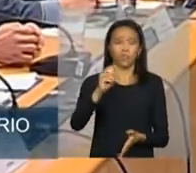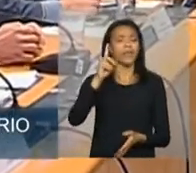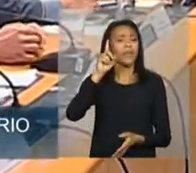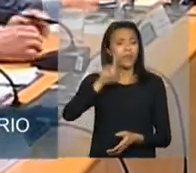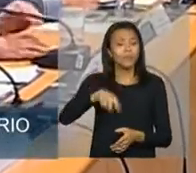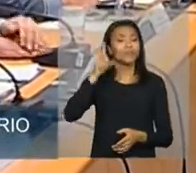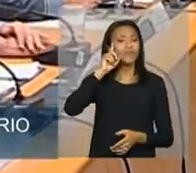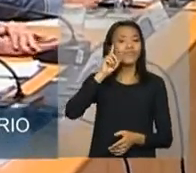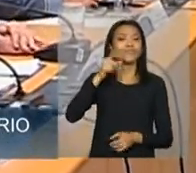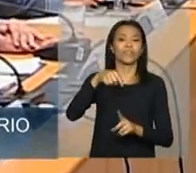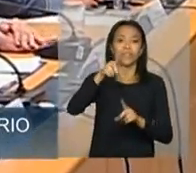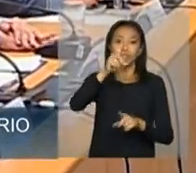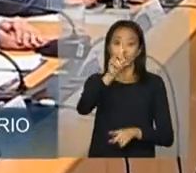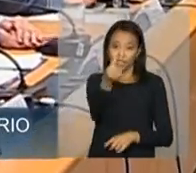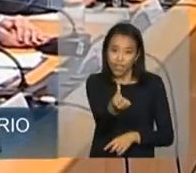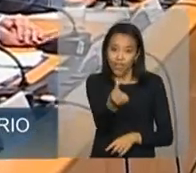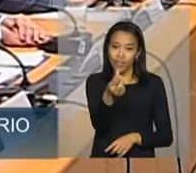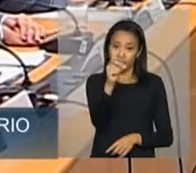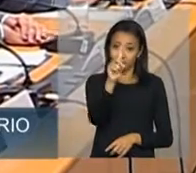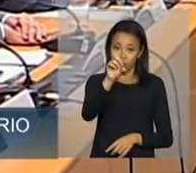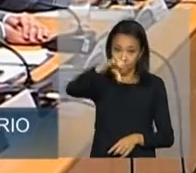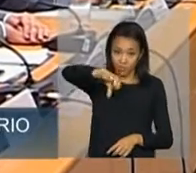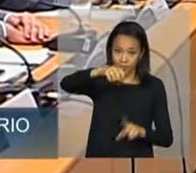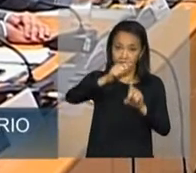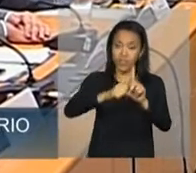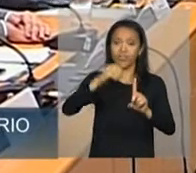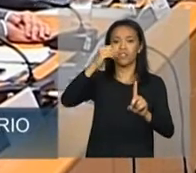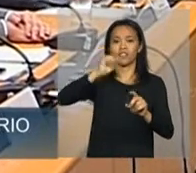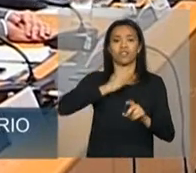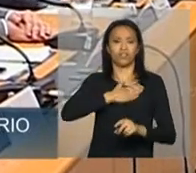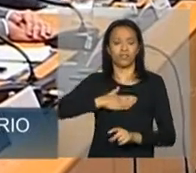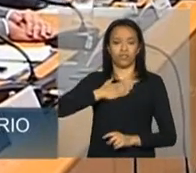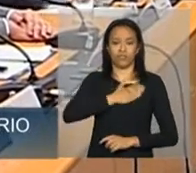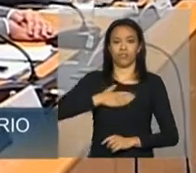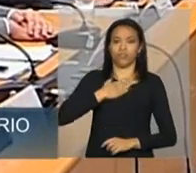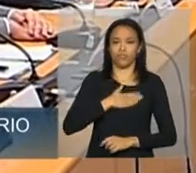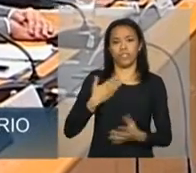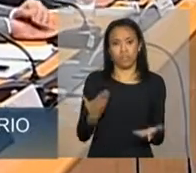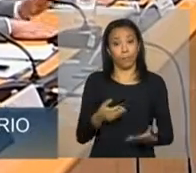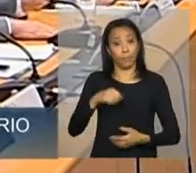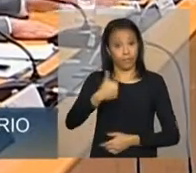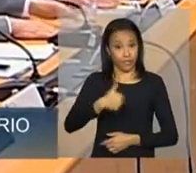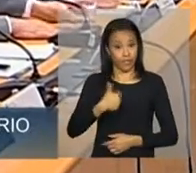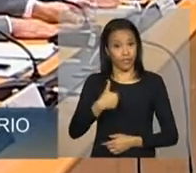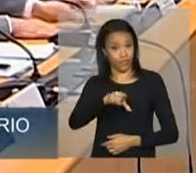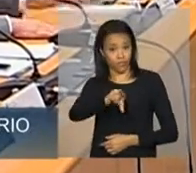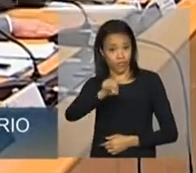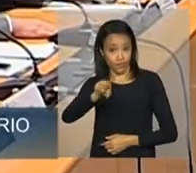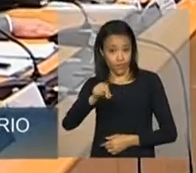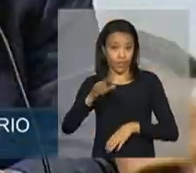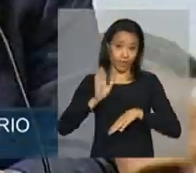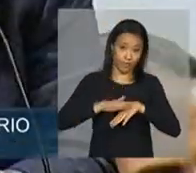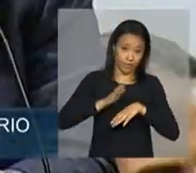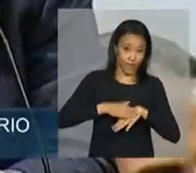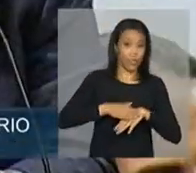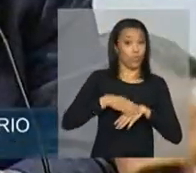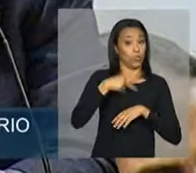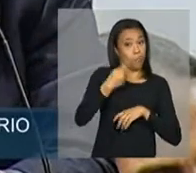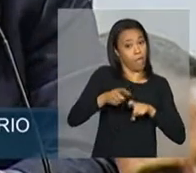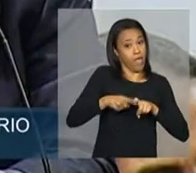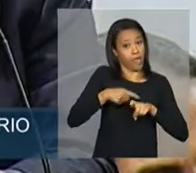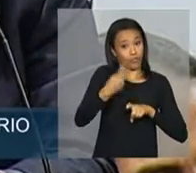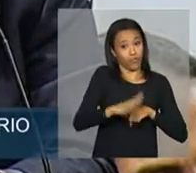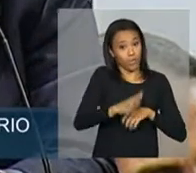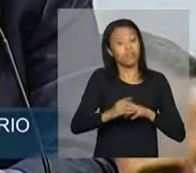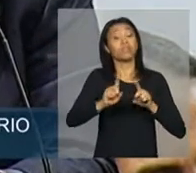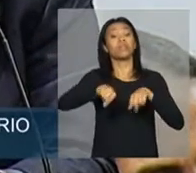Dezenove de agosto com a mesma rotina e inscrição primeiro descrição concomitante mas Primeira opção escolha Por parte dos brasileiros depois dos